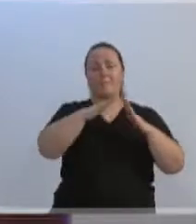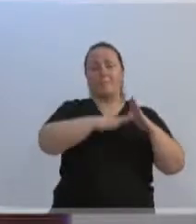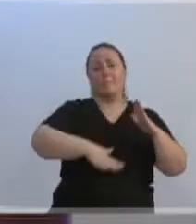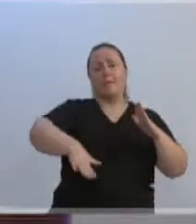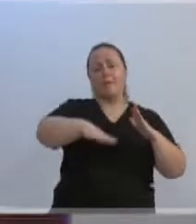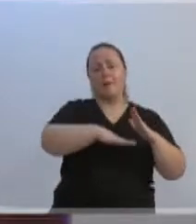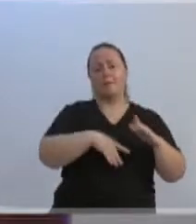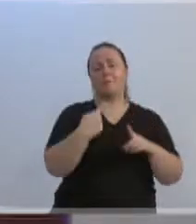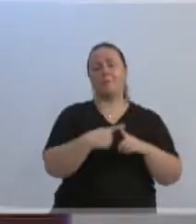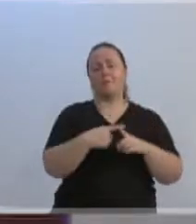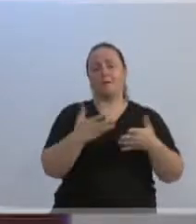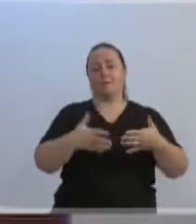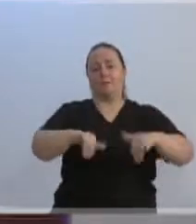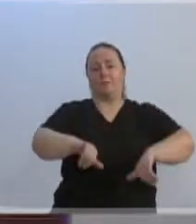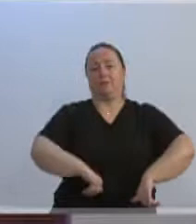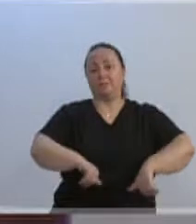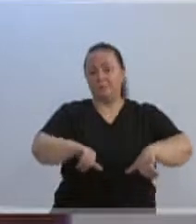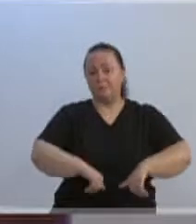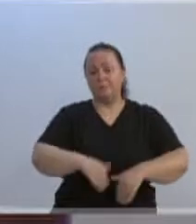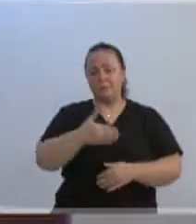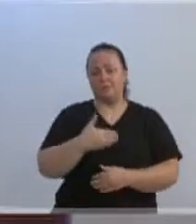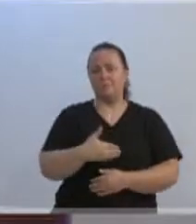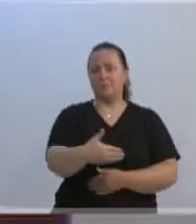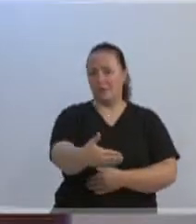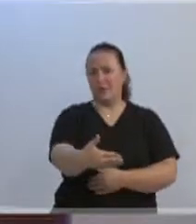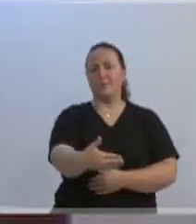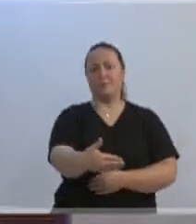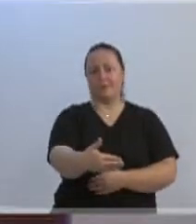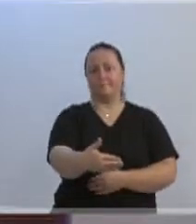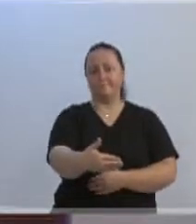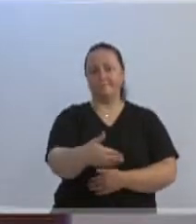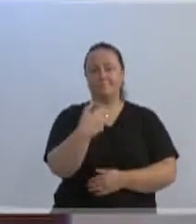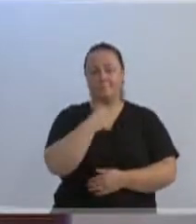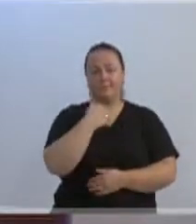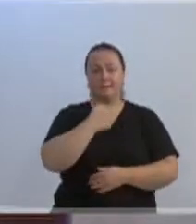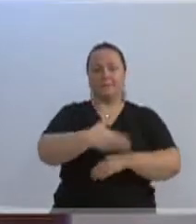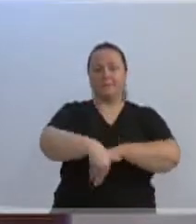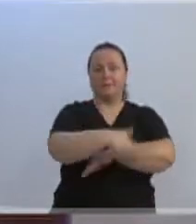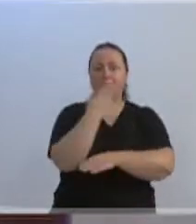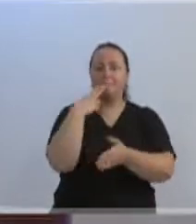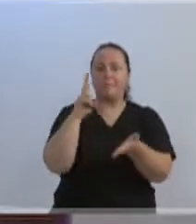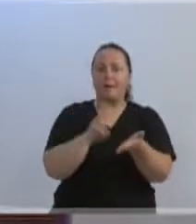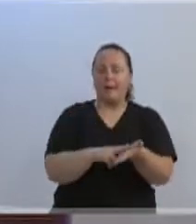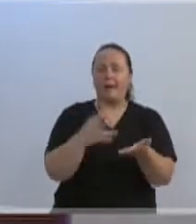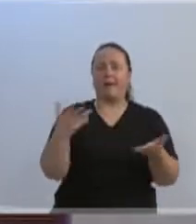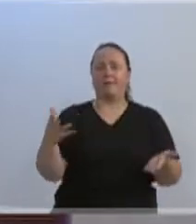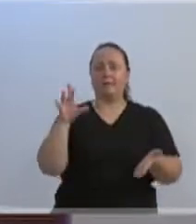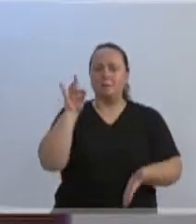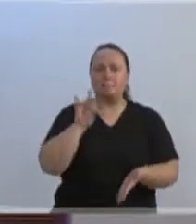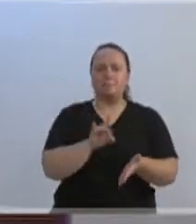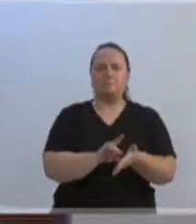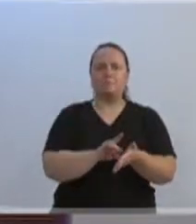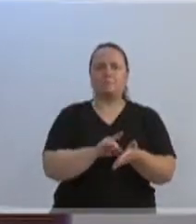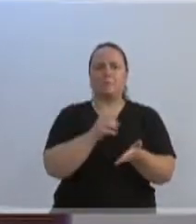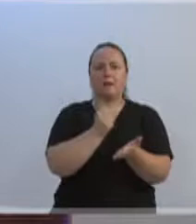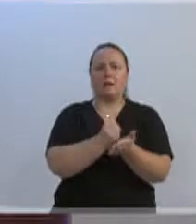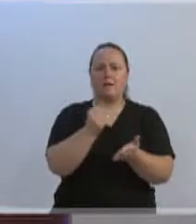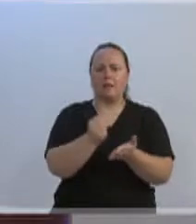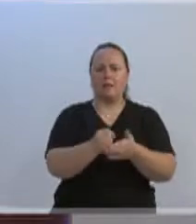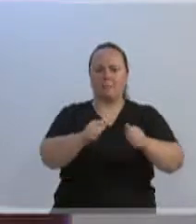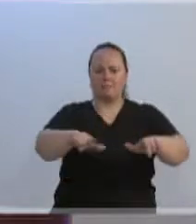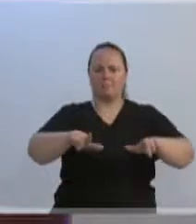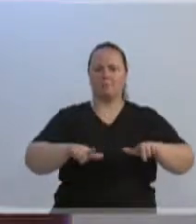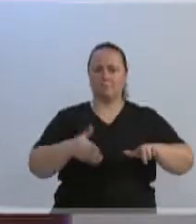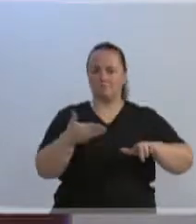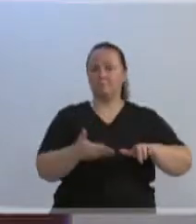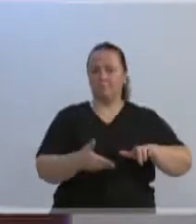sofrem com a necessidade de ter uma correspondência ter um endereço ter de fato sua escritura que vem ao